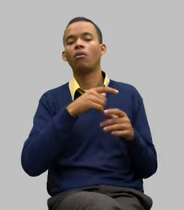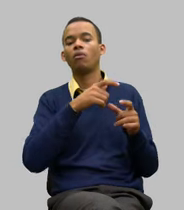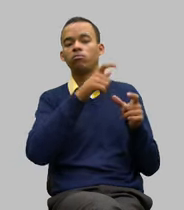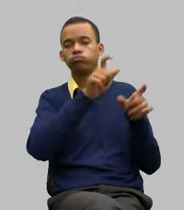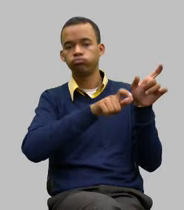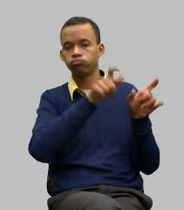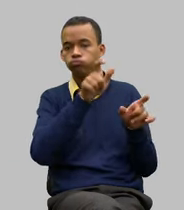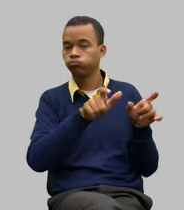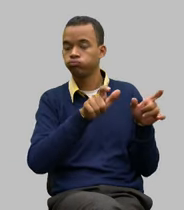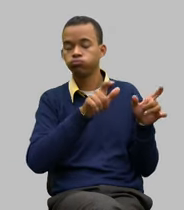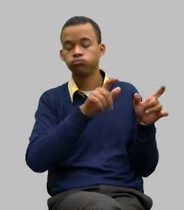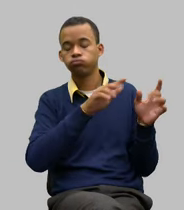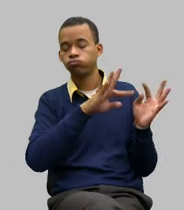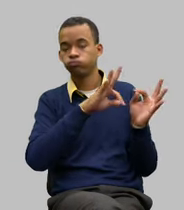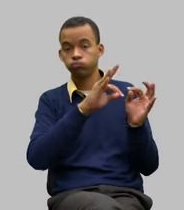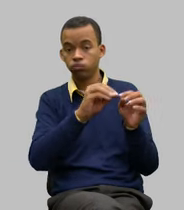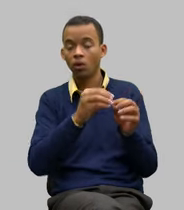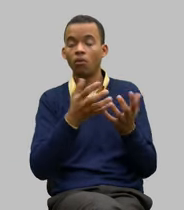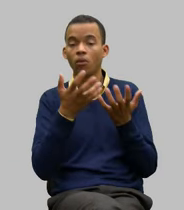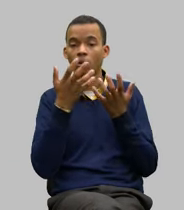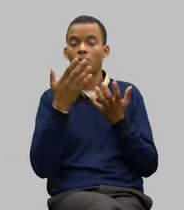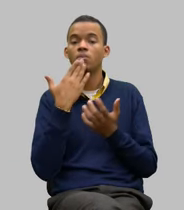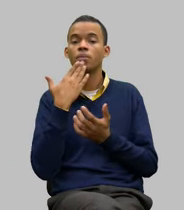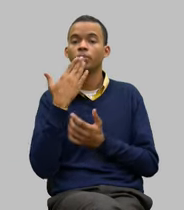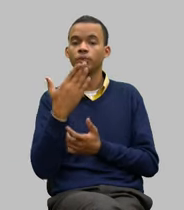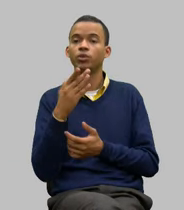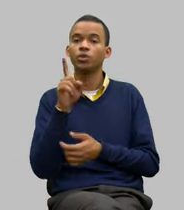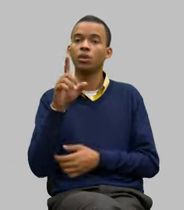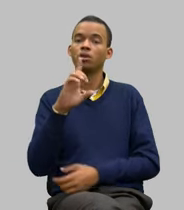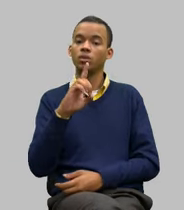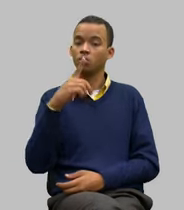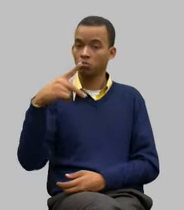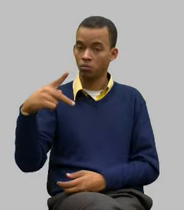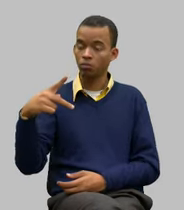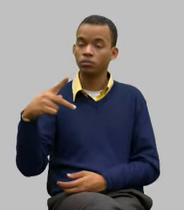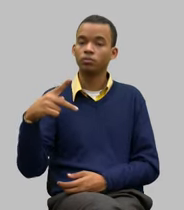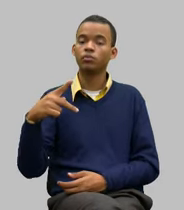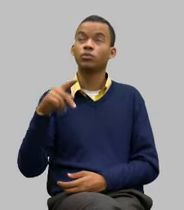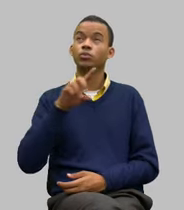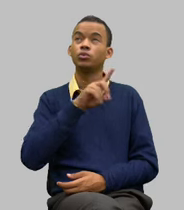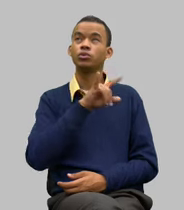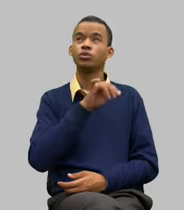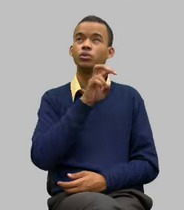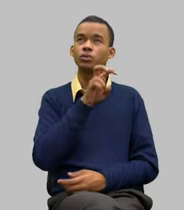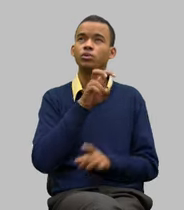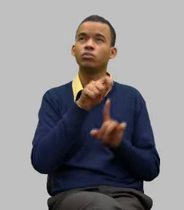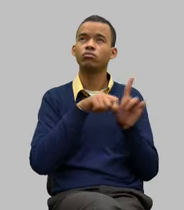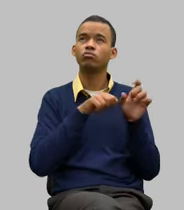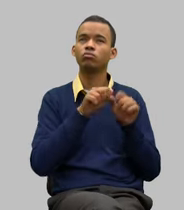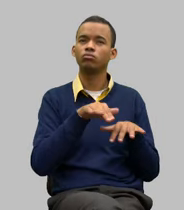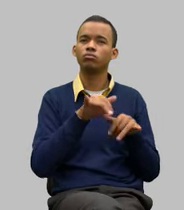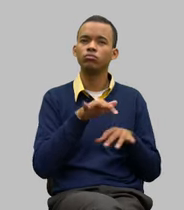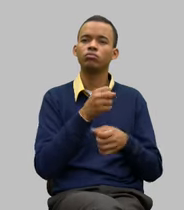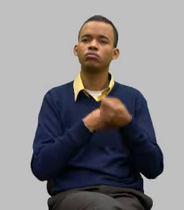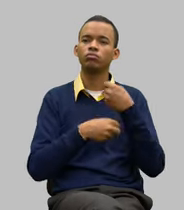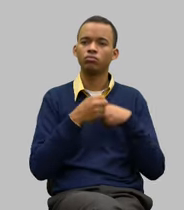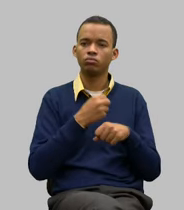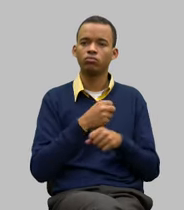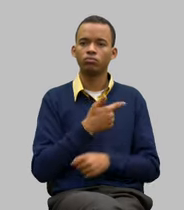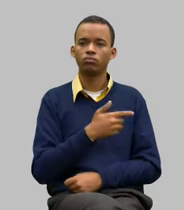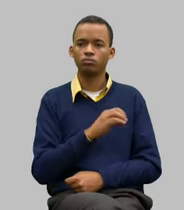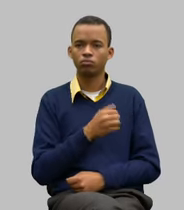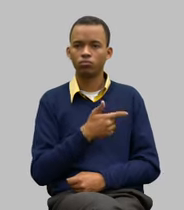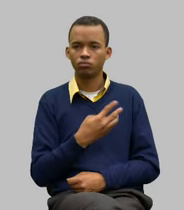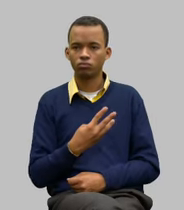depen né requereram providências ao depen no dia 5 de setembro de 2023 não era ainda o o